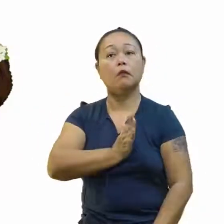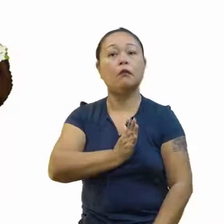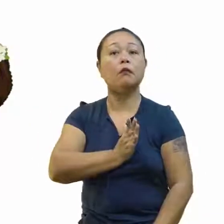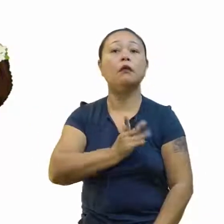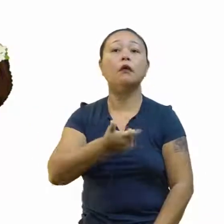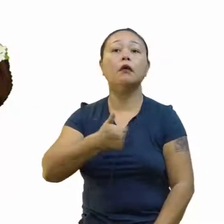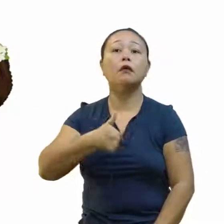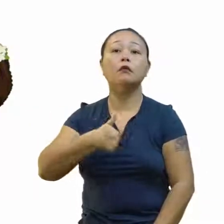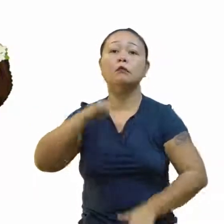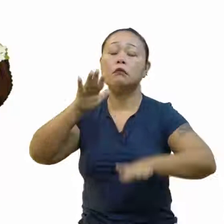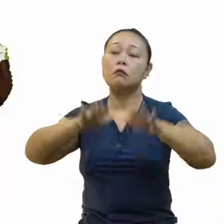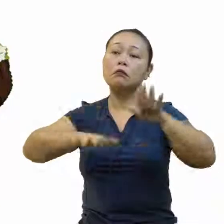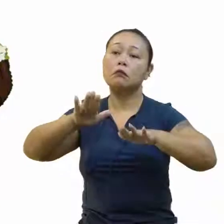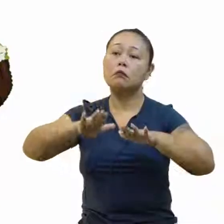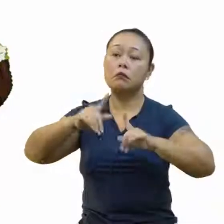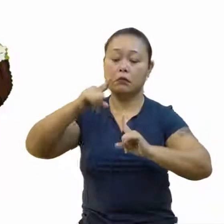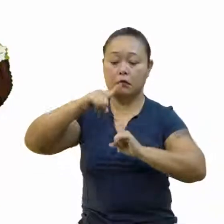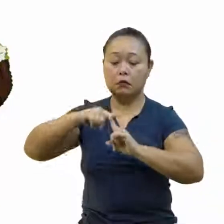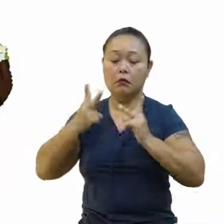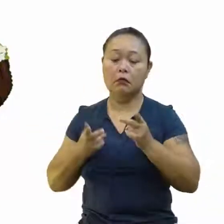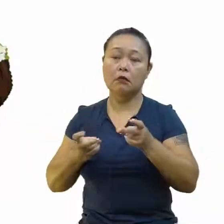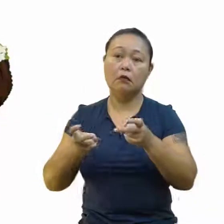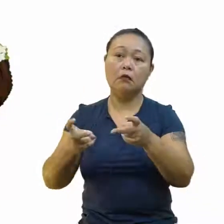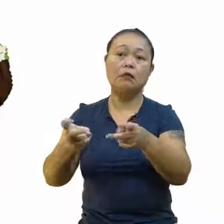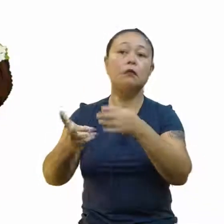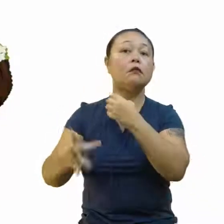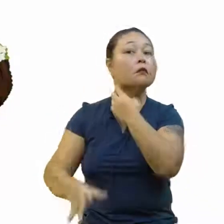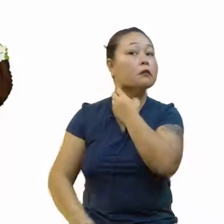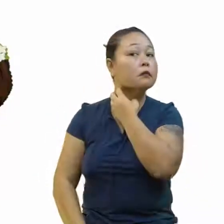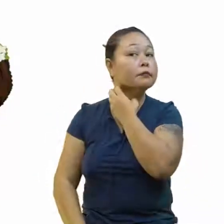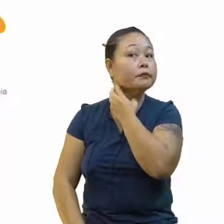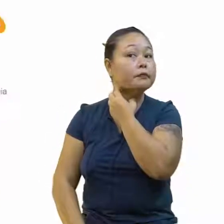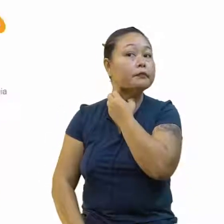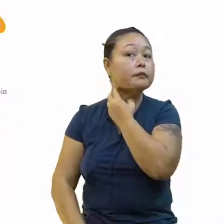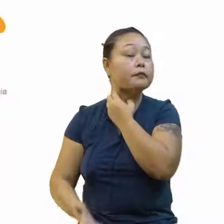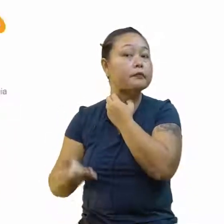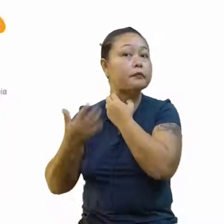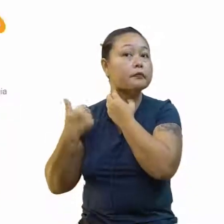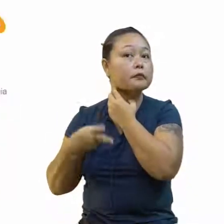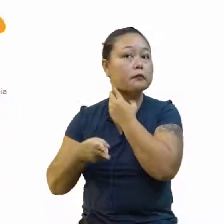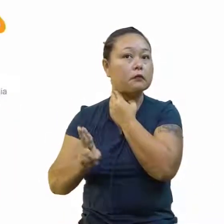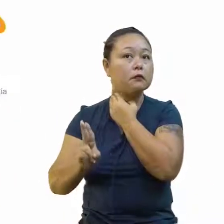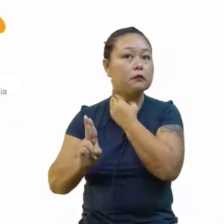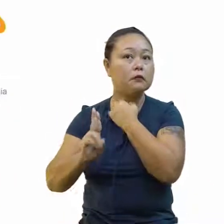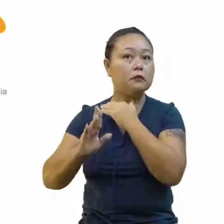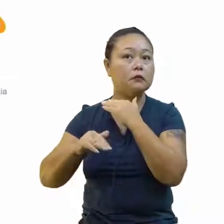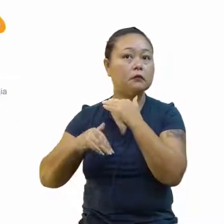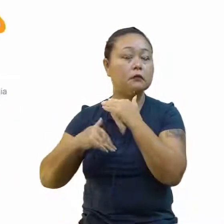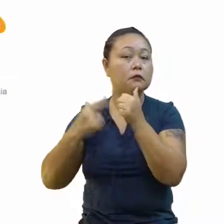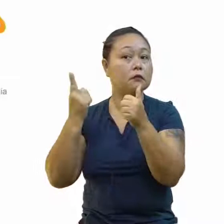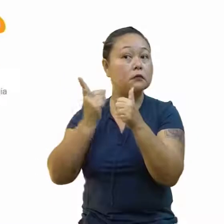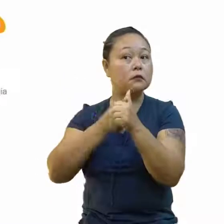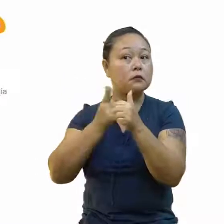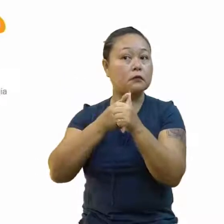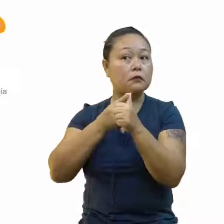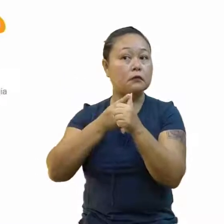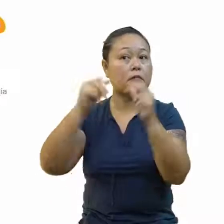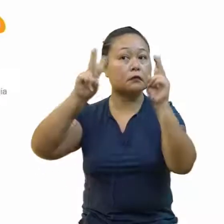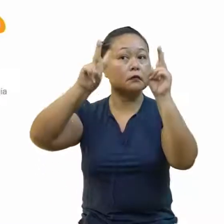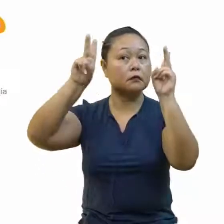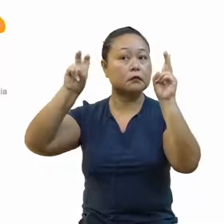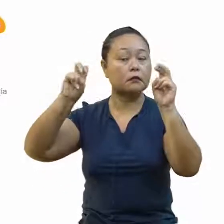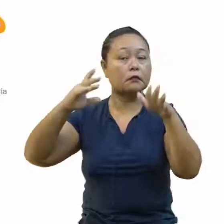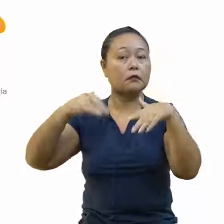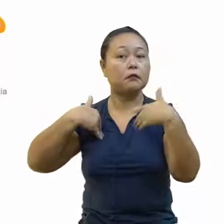e alguns tipos de câncer. Vamos seguir. Nossa primeira pauta da aula de hoje,